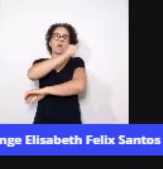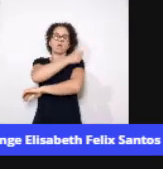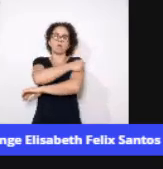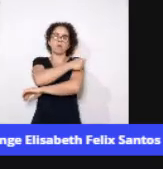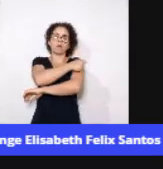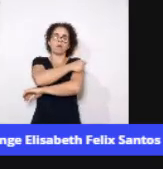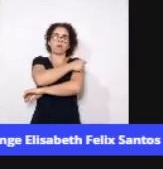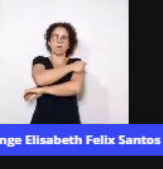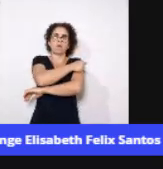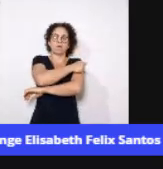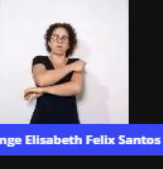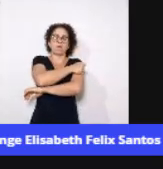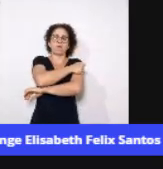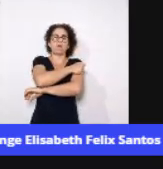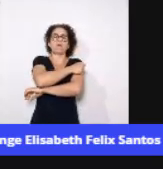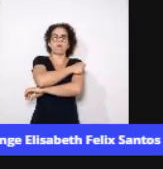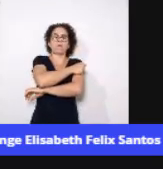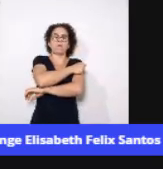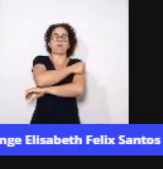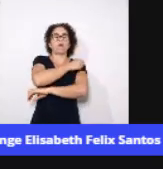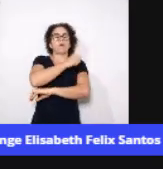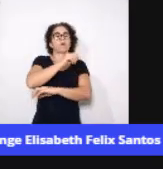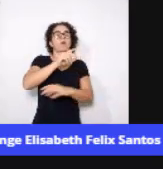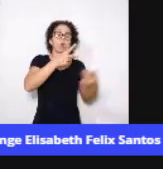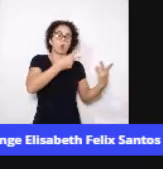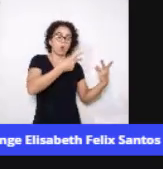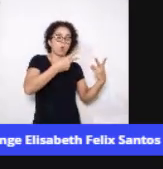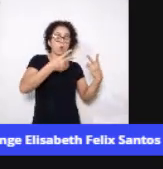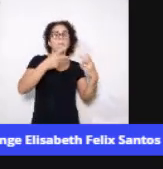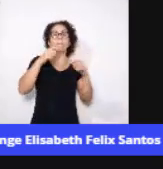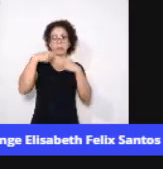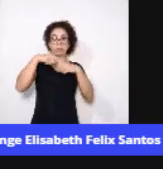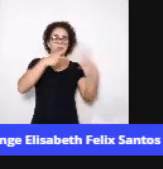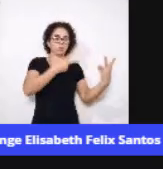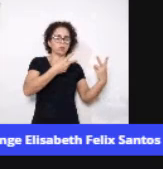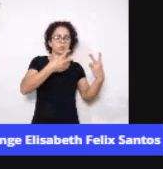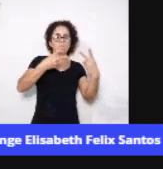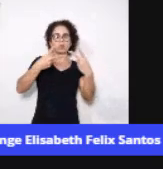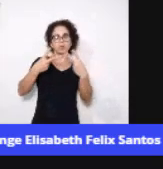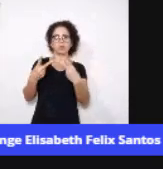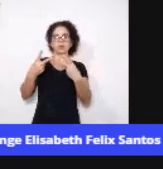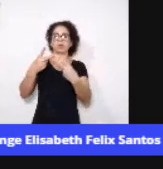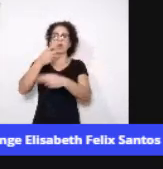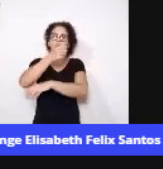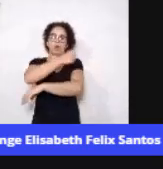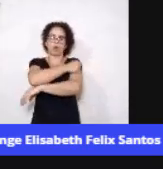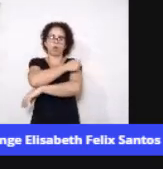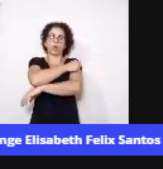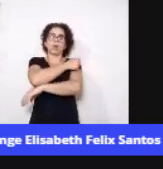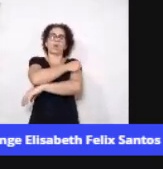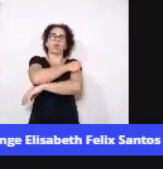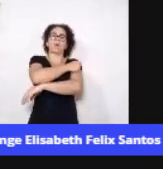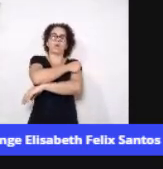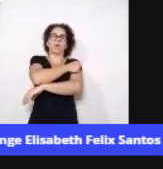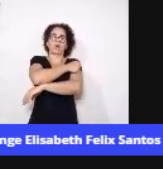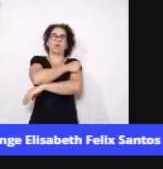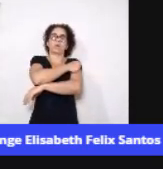que nós convidemos os alunos, né, por meio de outras